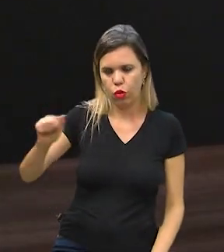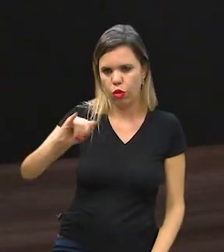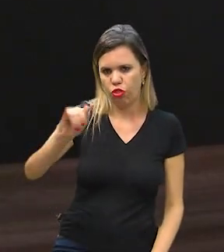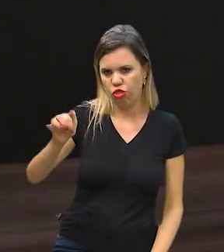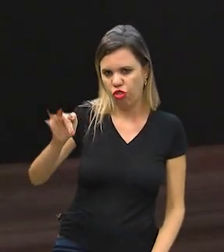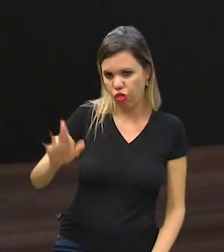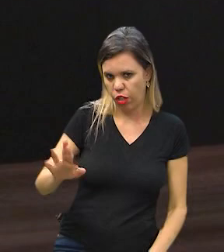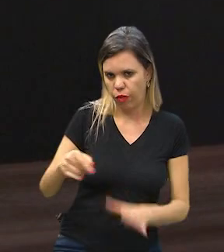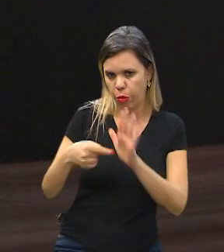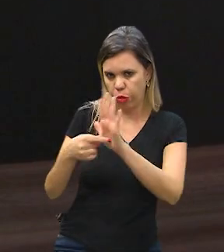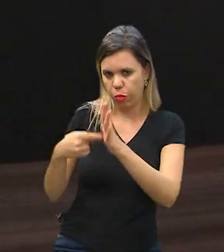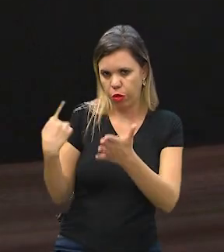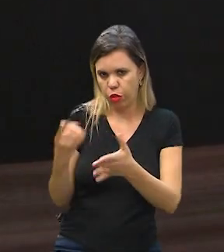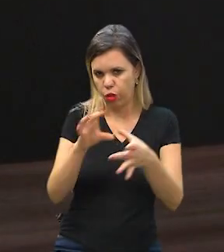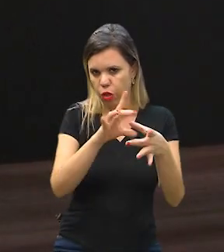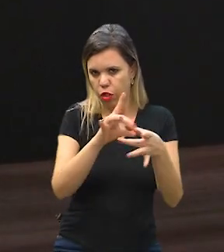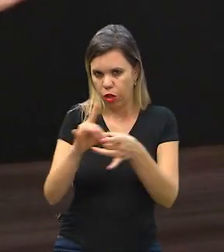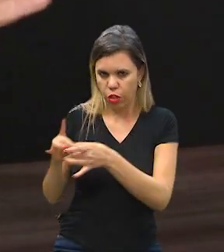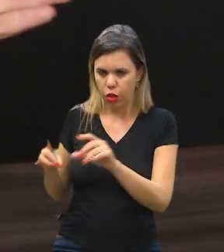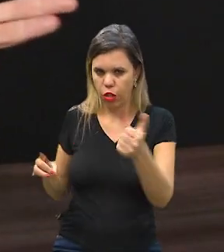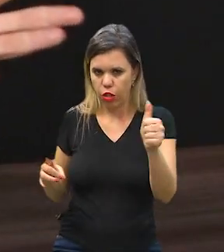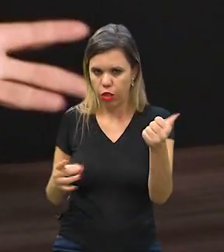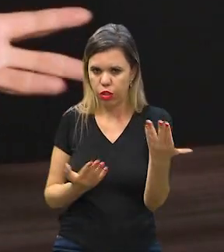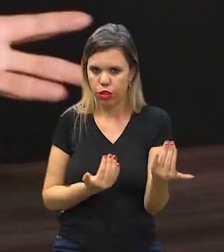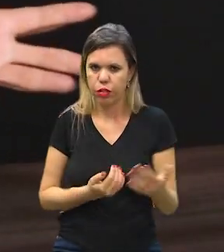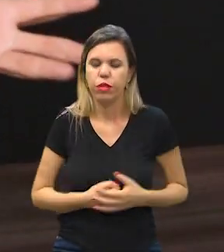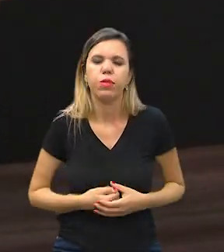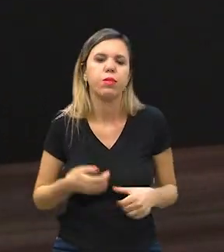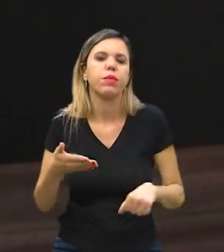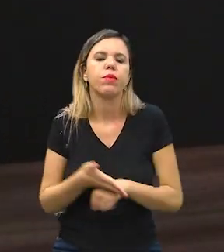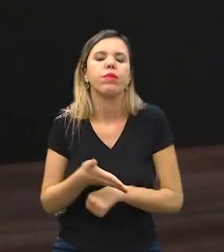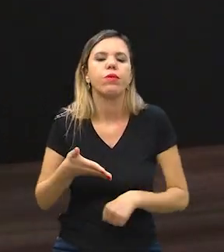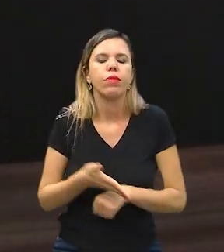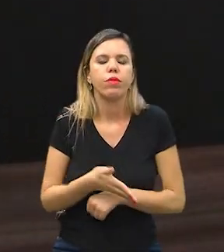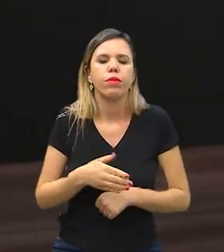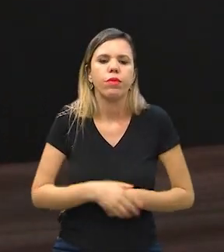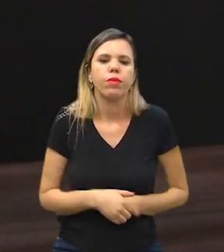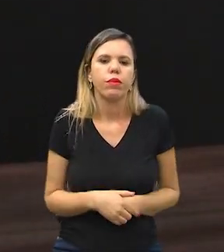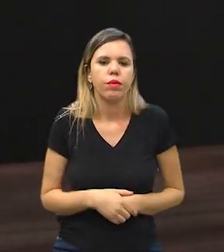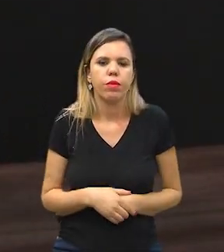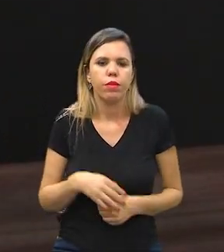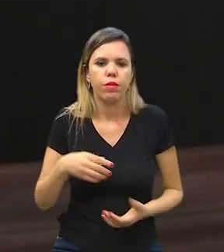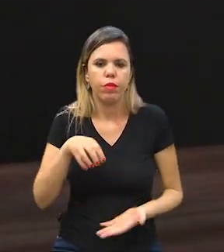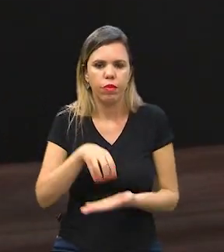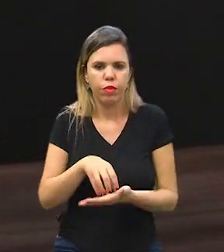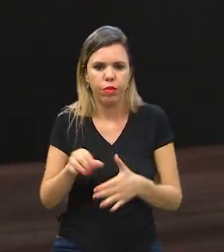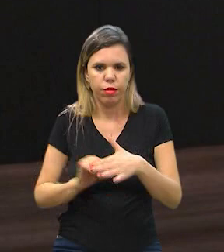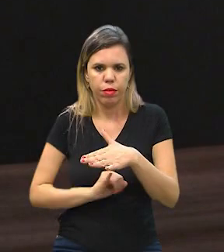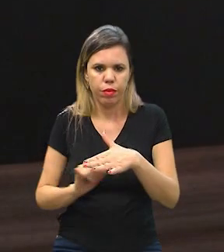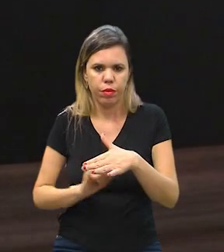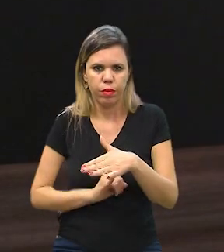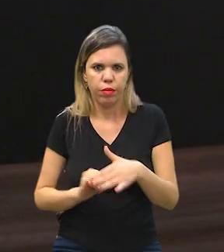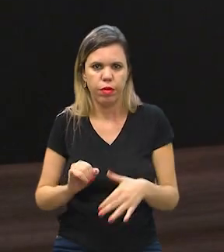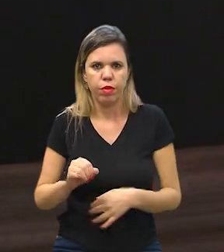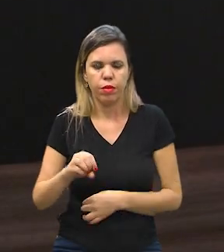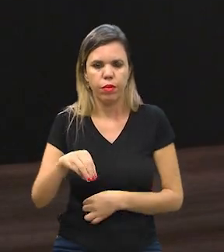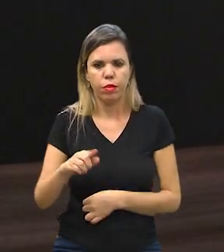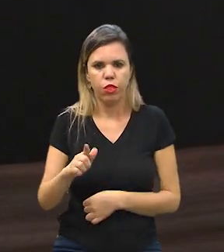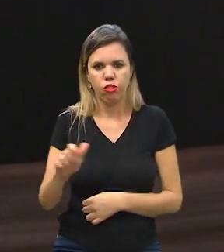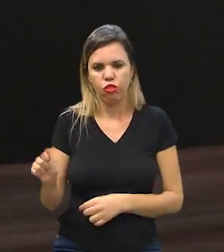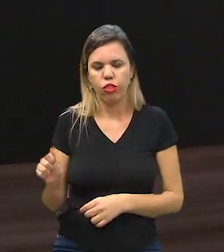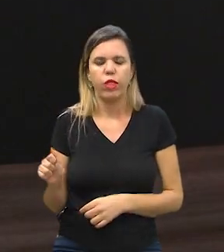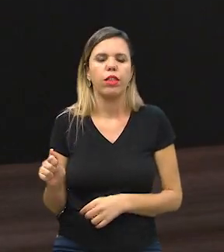e o Jeff mostraram para nós num contexto de 11 jovens que participam da agência Mandinga